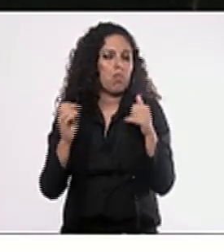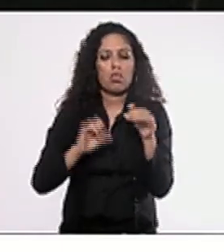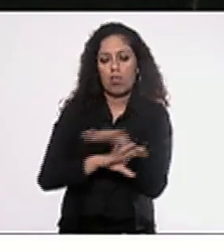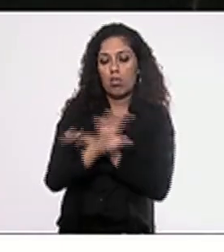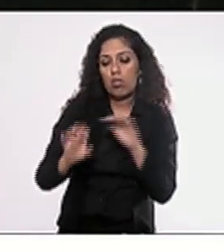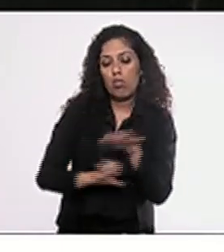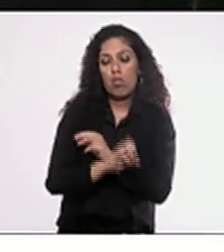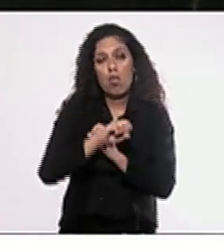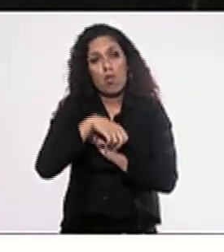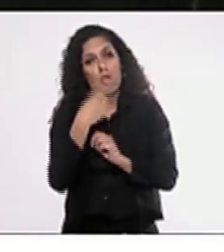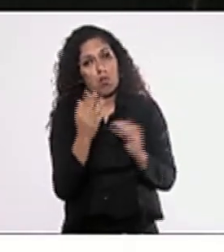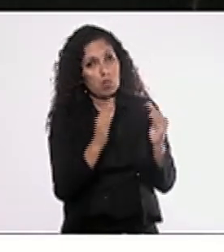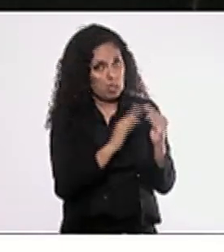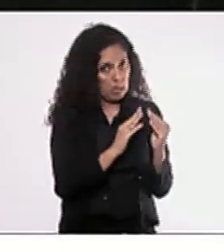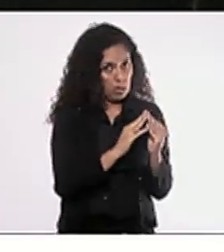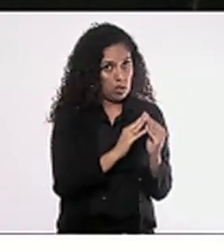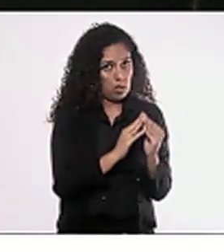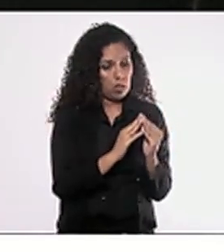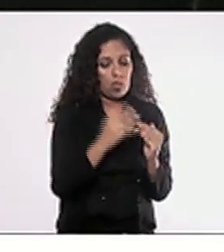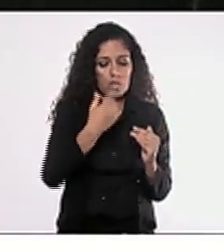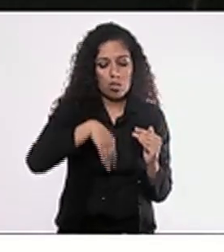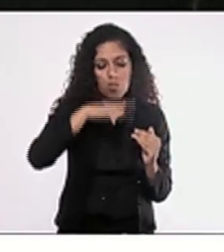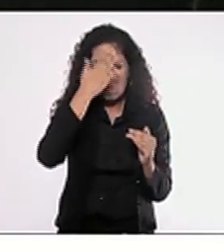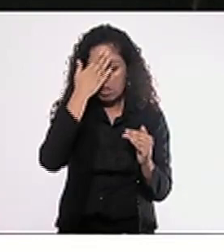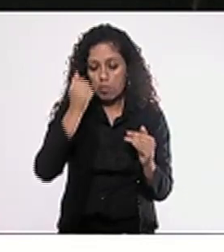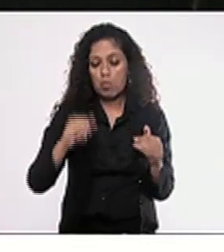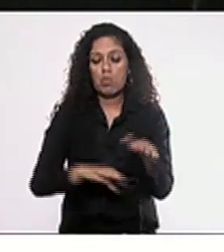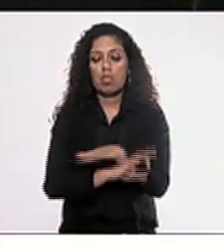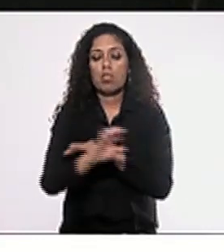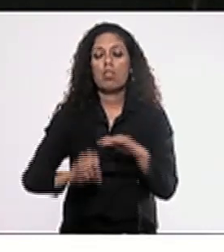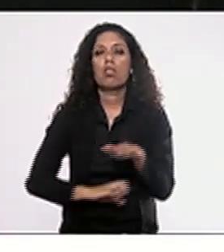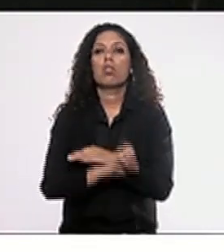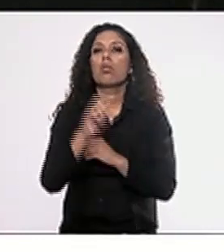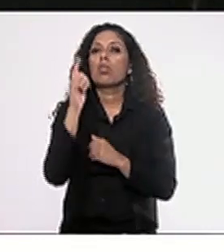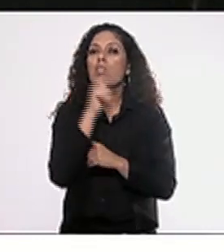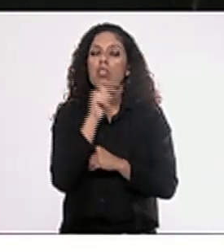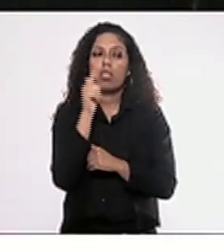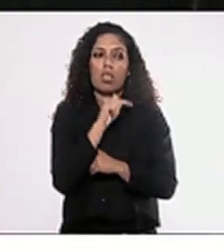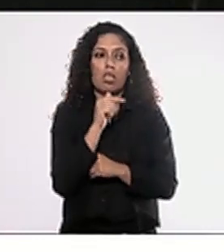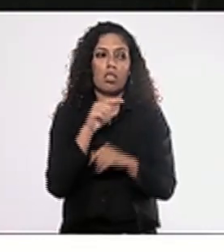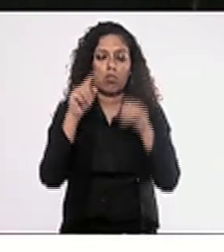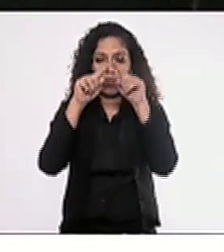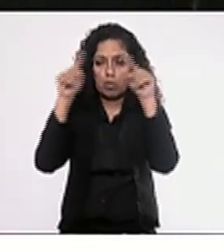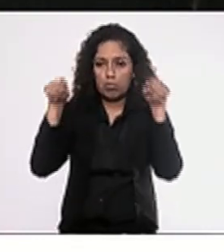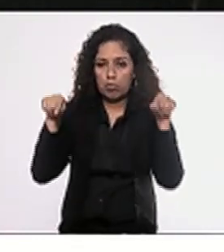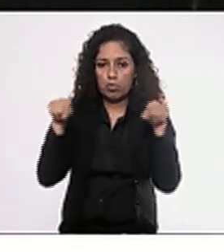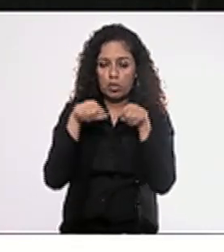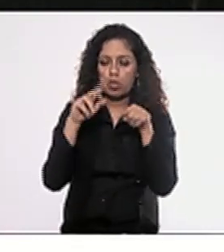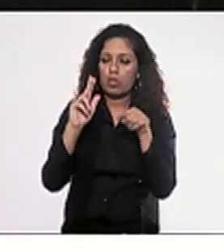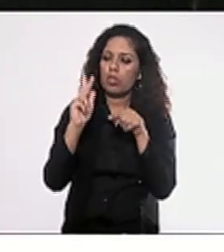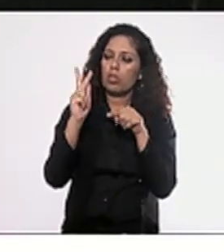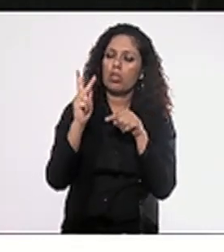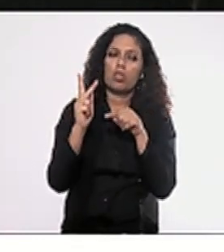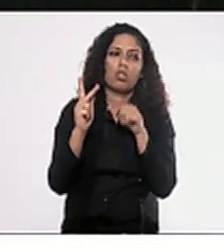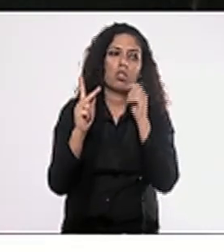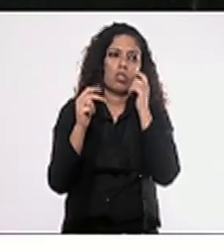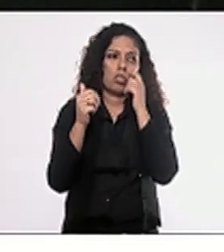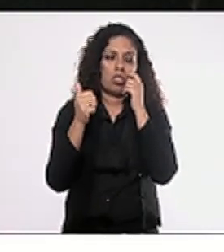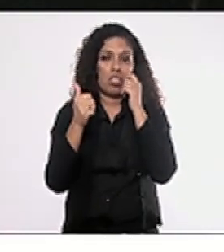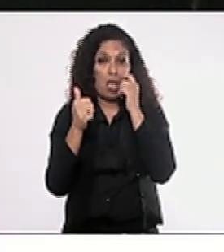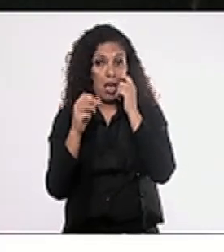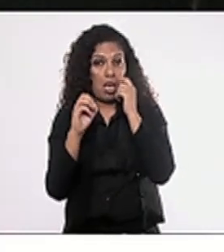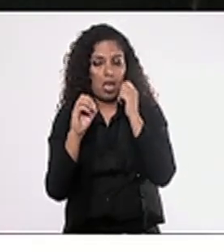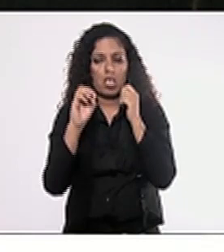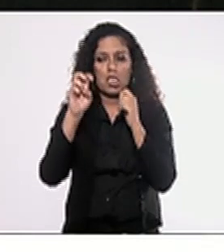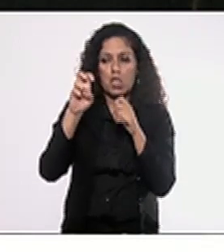na residencial. Fato é, a concessionária deixa lá o hidrômetro 5, 10 anos na